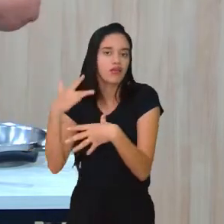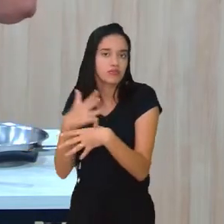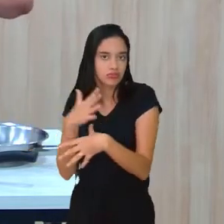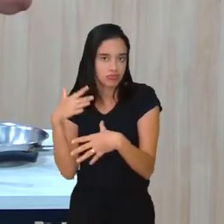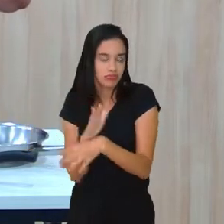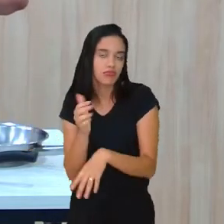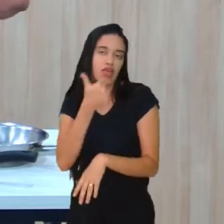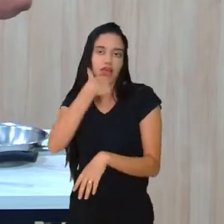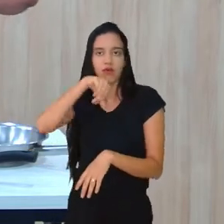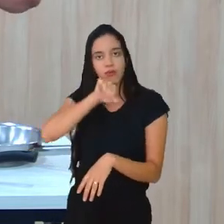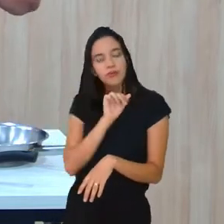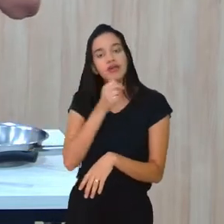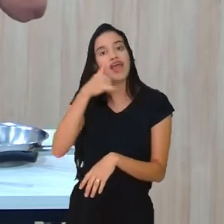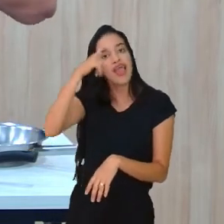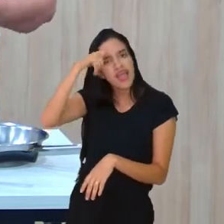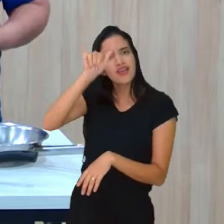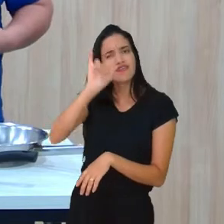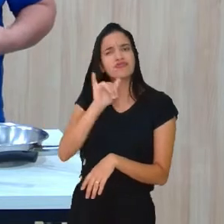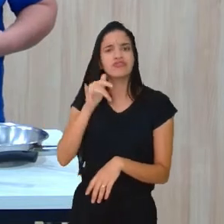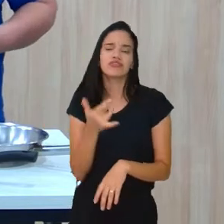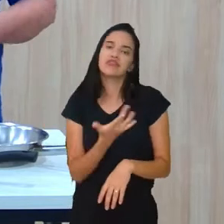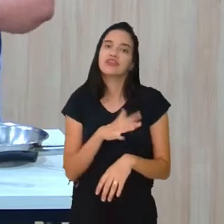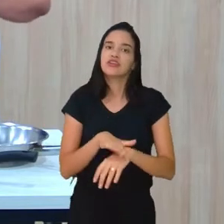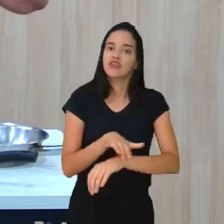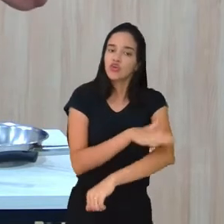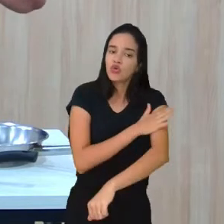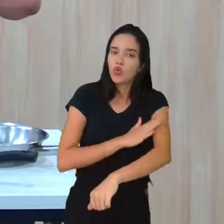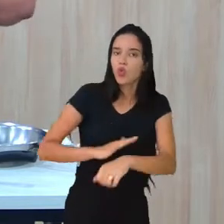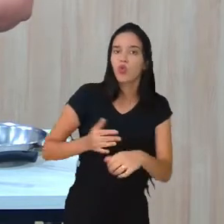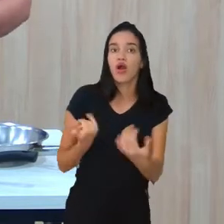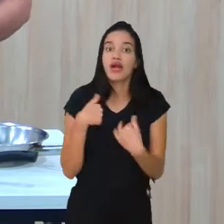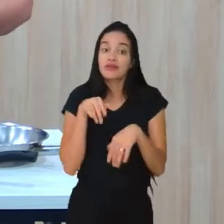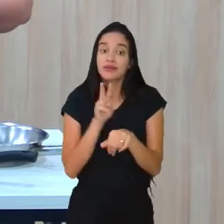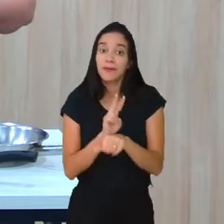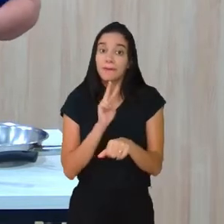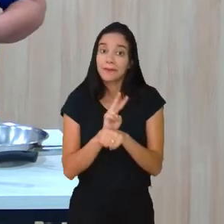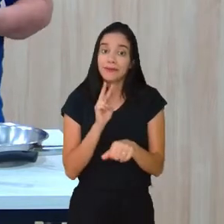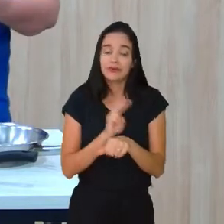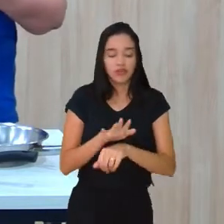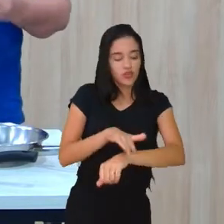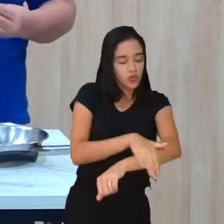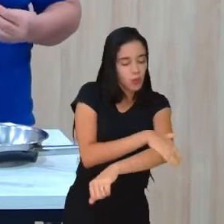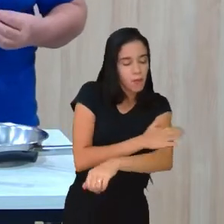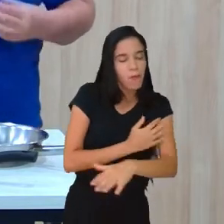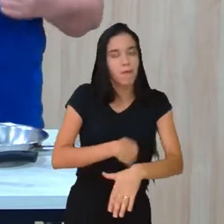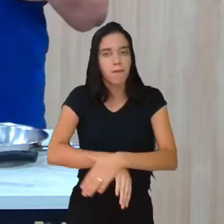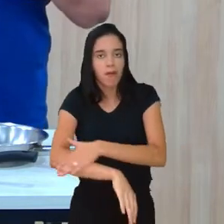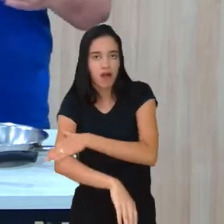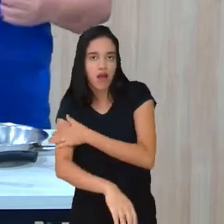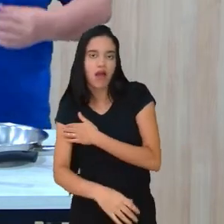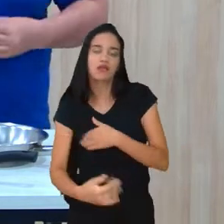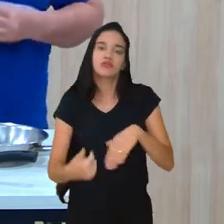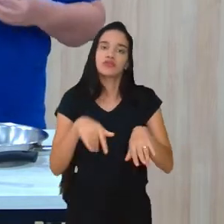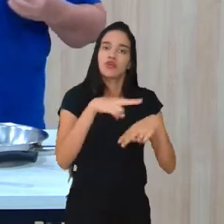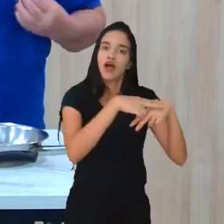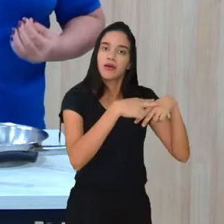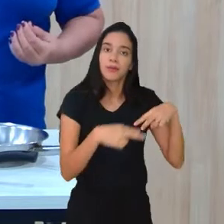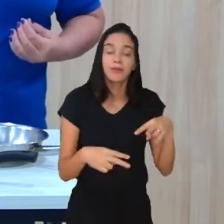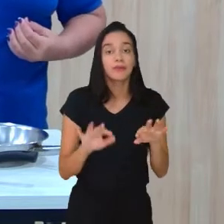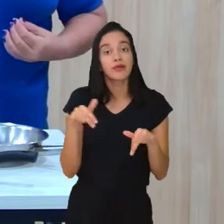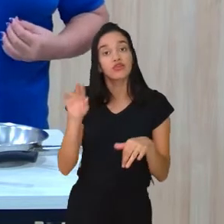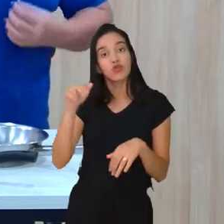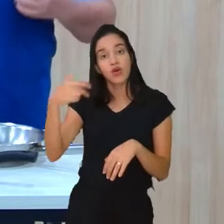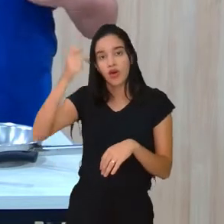usar roupas que o corpo fique muito exposto. Tenta proteger ao máximo os braços, as pernas, e se possível um